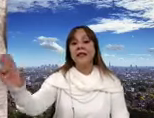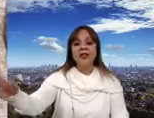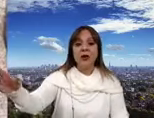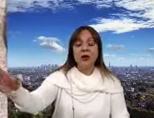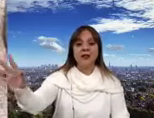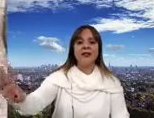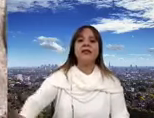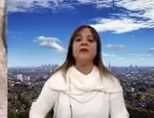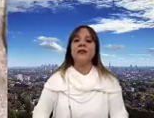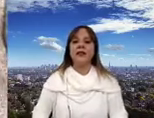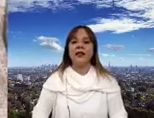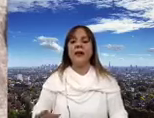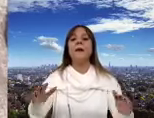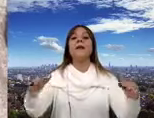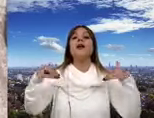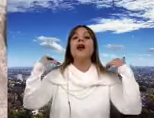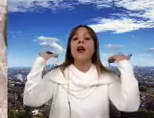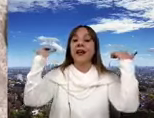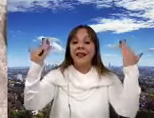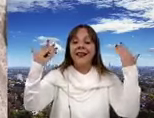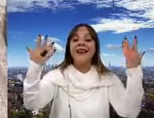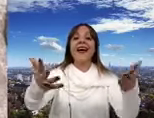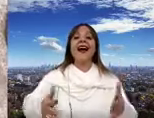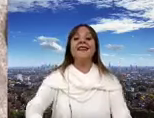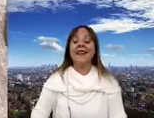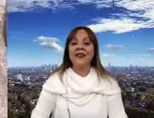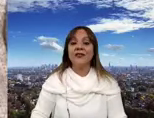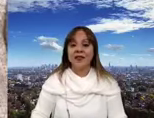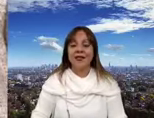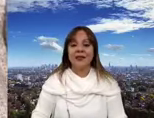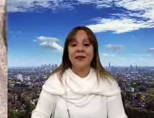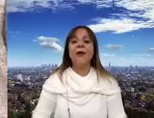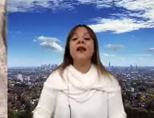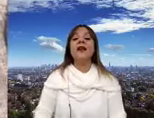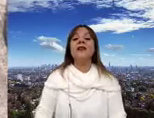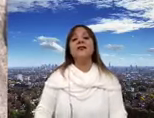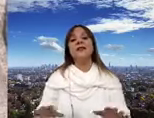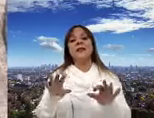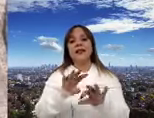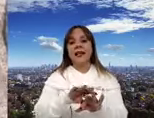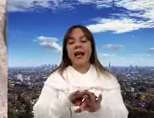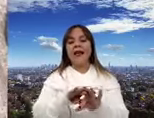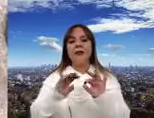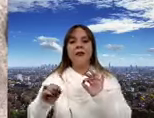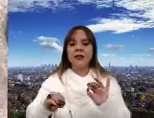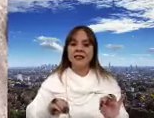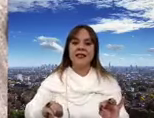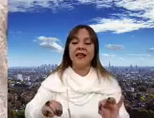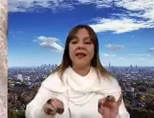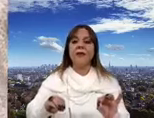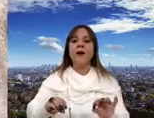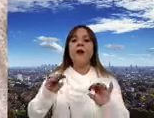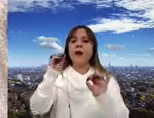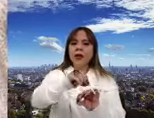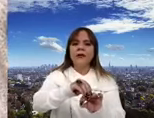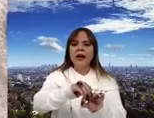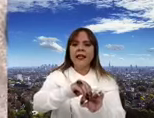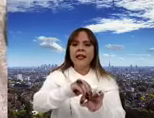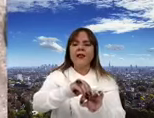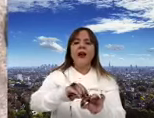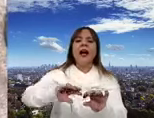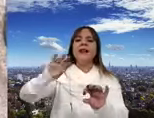até segunda-feira, tá? Para melhor ainda atender vocês, tá bom? Então, vocês entrem lá, tem alguma coisa que vocês querem comprar, coloca no carrinho.